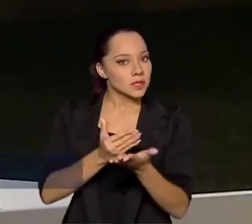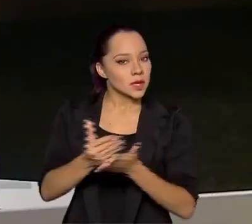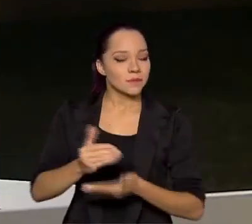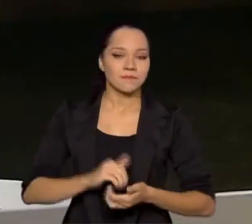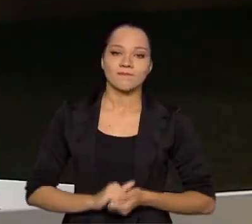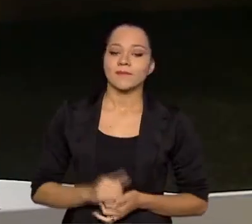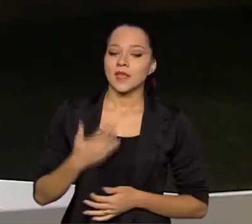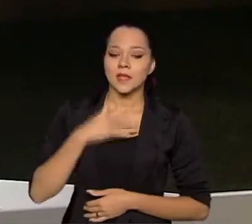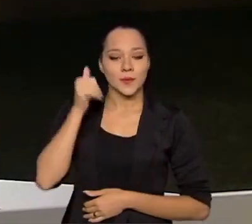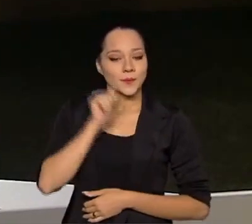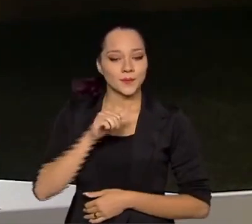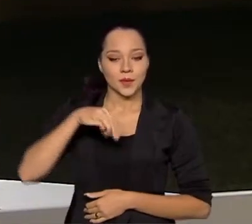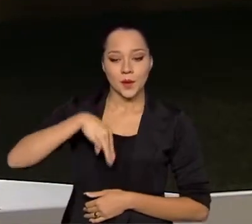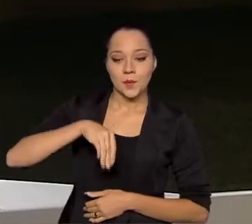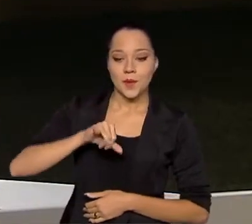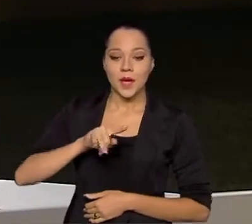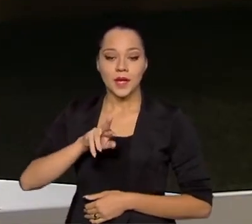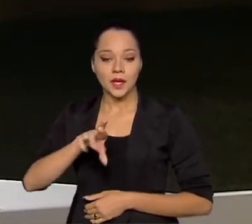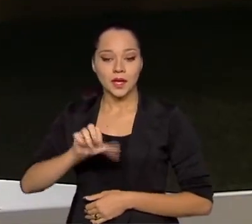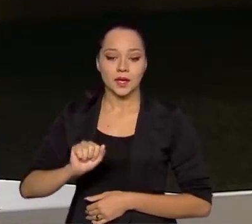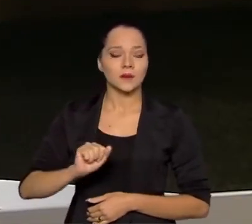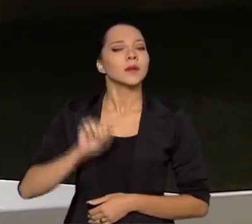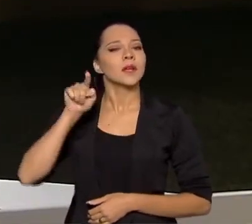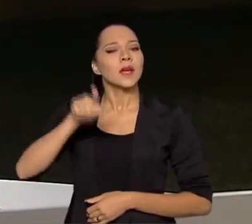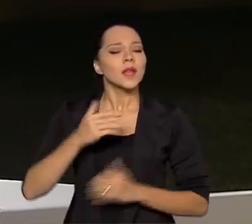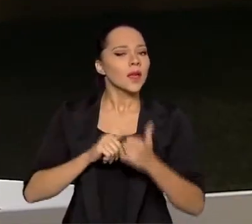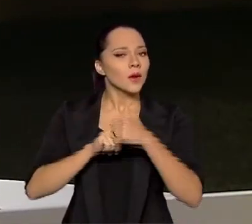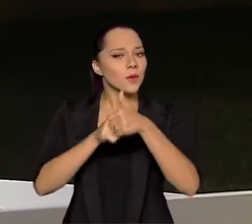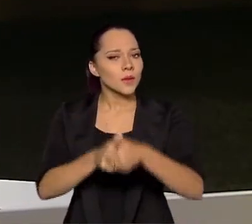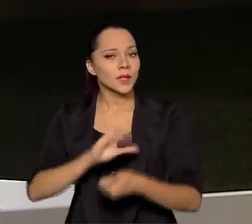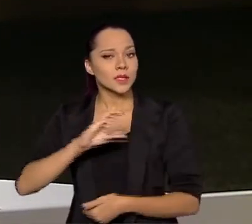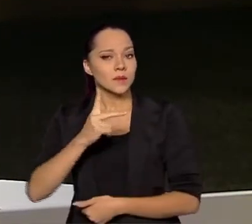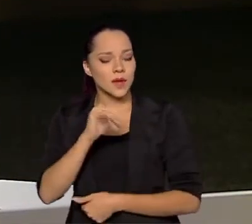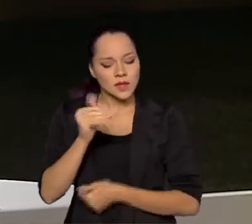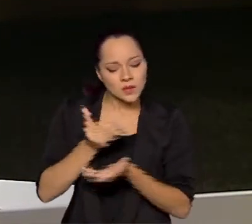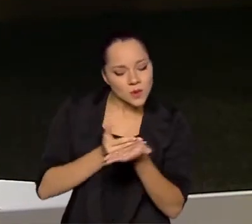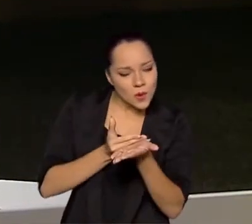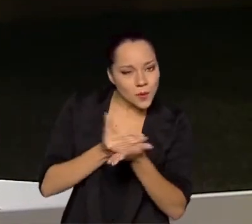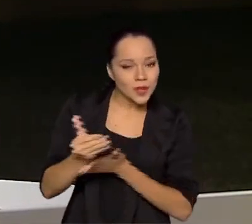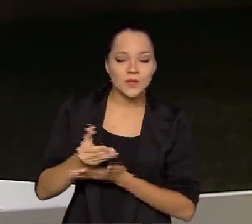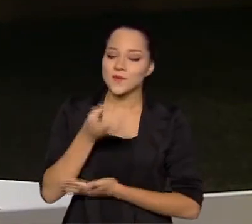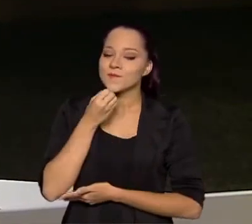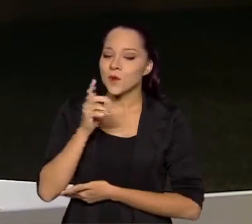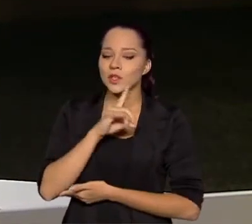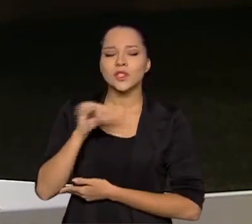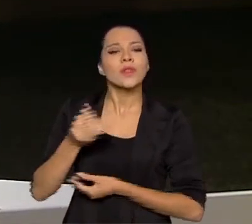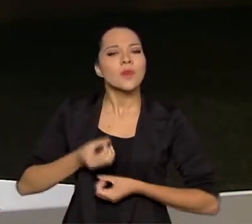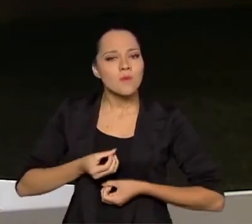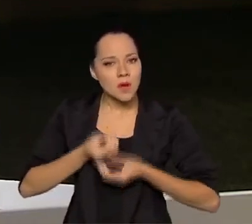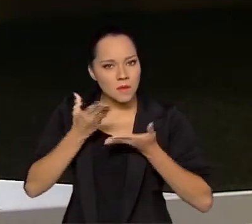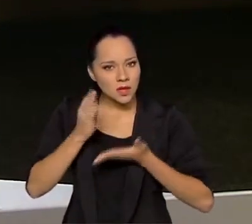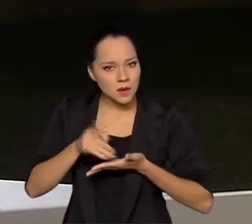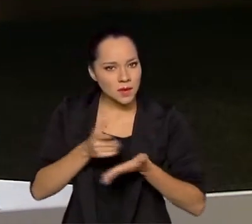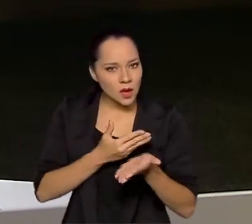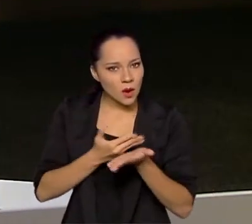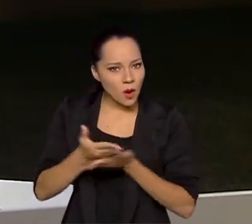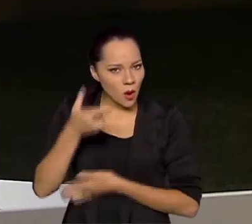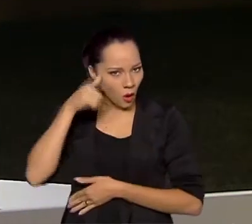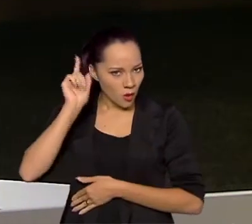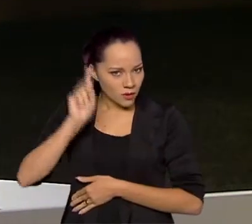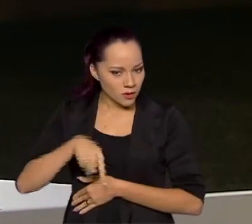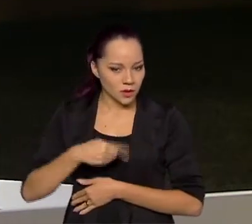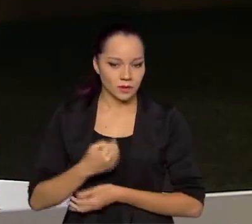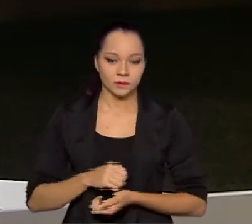gente está com a Maíra Heine na linha, ela que acompanha essa CPI desde os primeiros passos. Maíra, bom dia. O depoimento era para ter ocorrido ontem, não é isso?